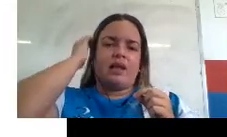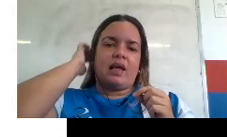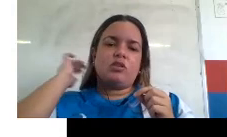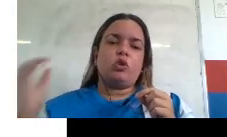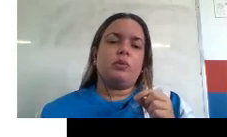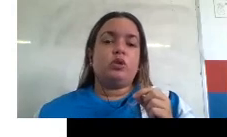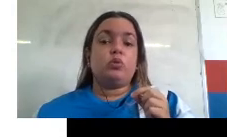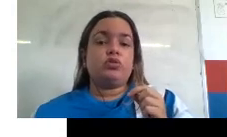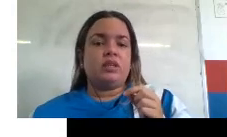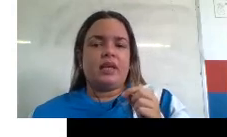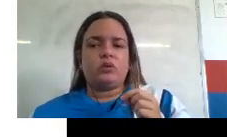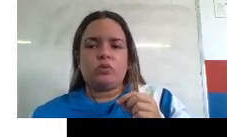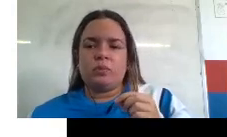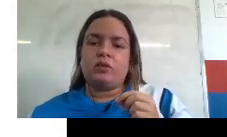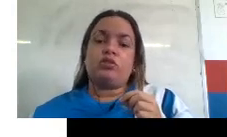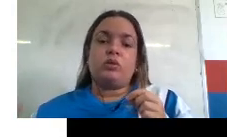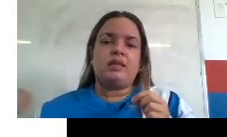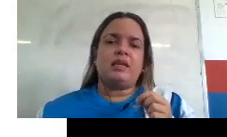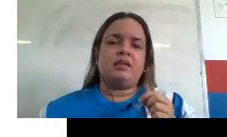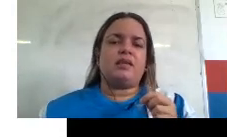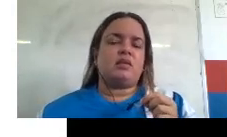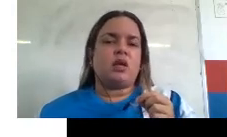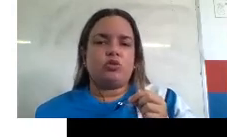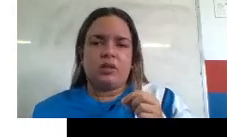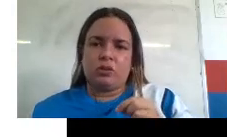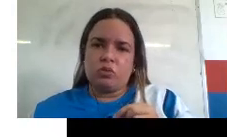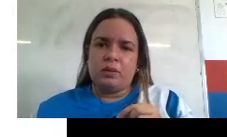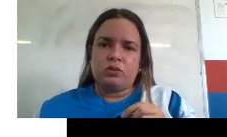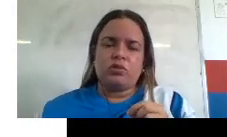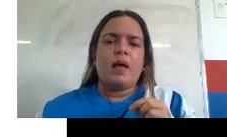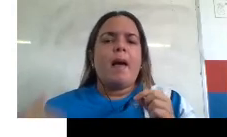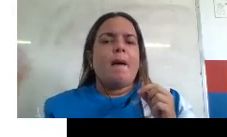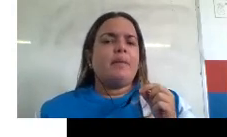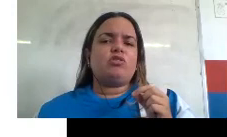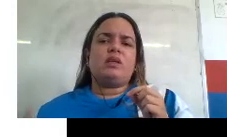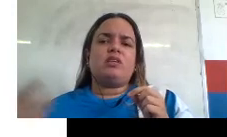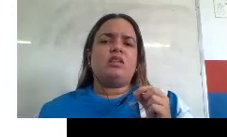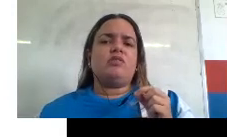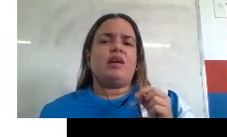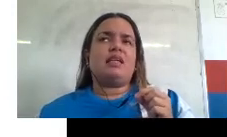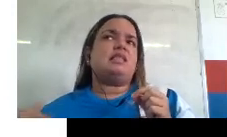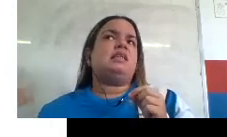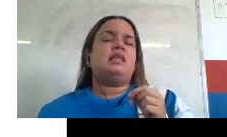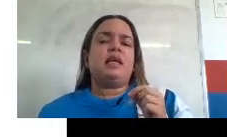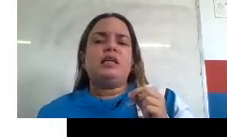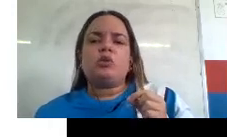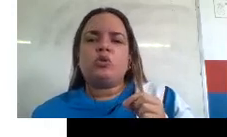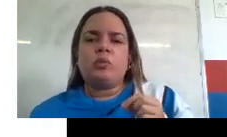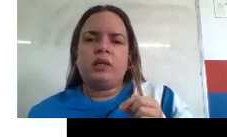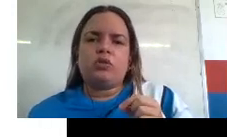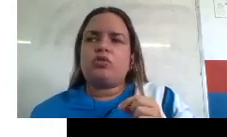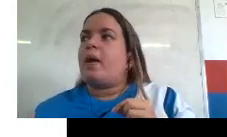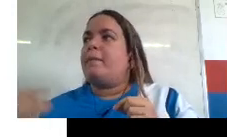vamos falar sobre os direitos humanos, né? O Dia Internacional dos Direitos Humanos. Mas quando a gente fala assim,